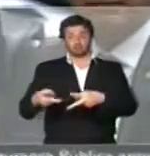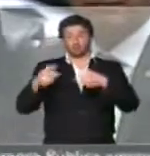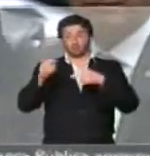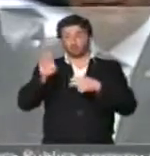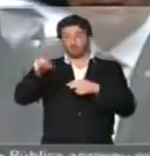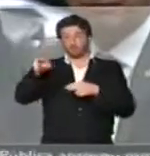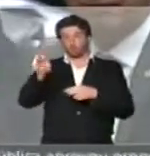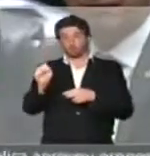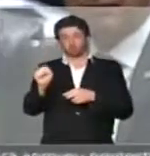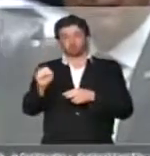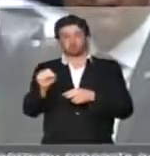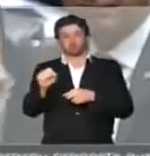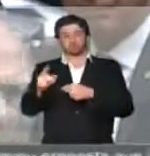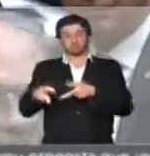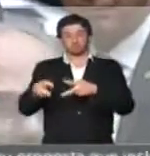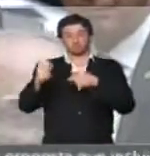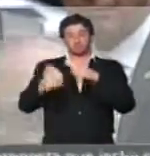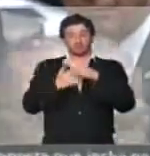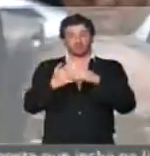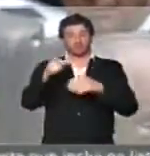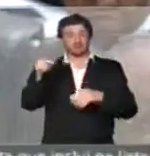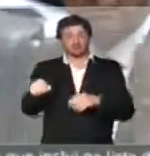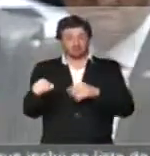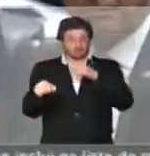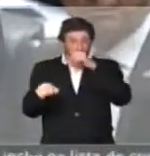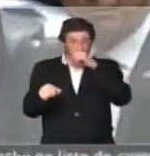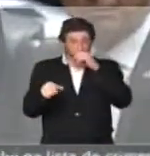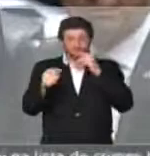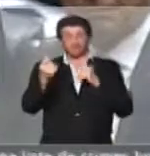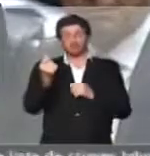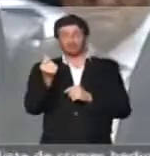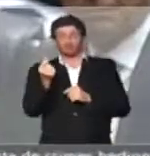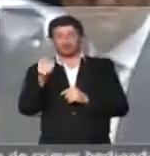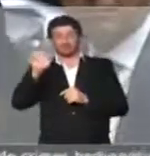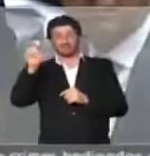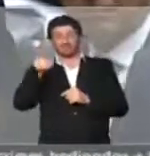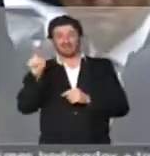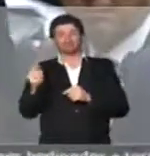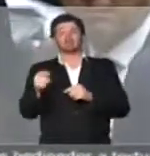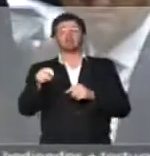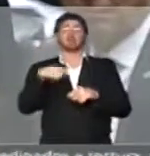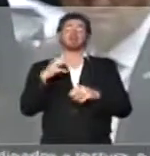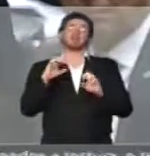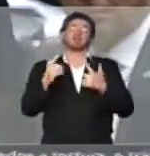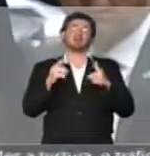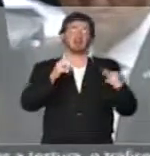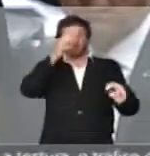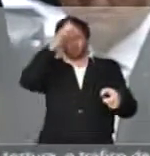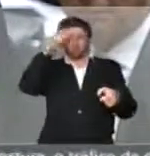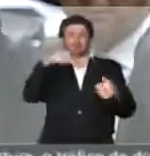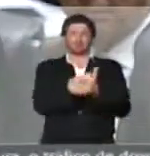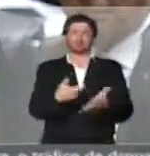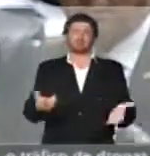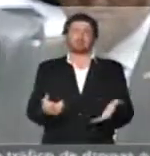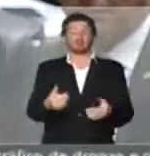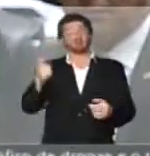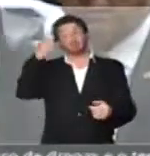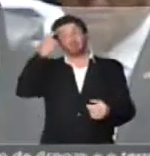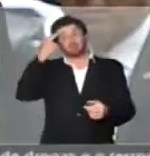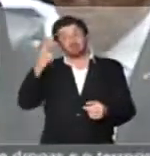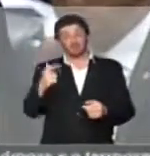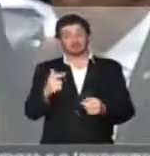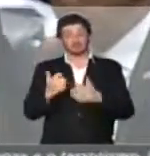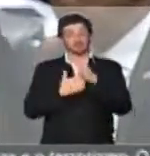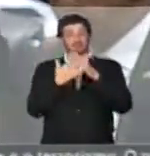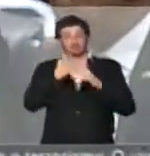bônus de outorga, que você cobra da concessionária uma taxa, isso vai ser repassado ao consumidor. Ou alguém acha que concessionária